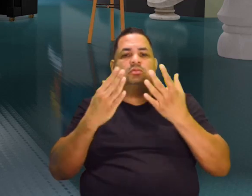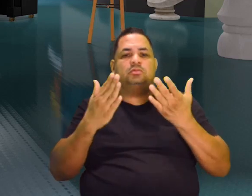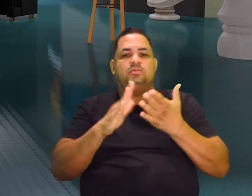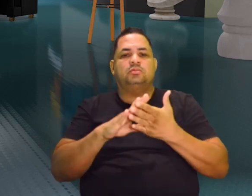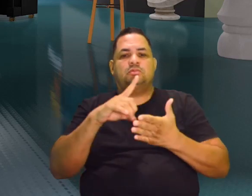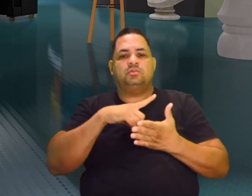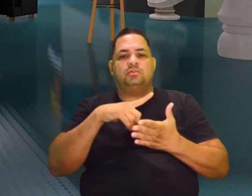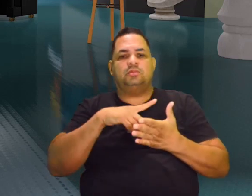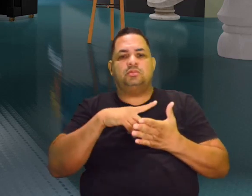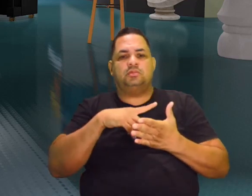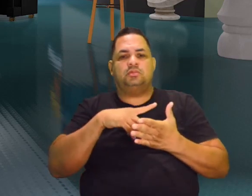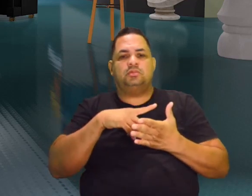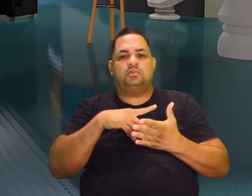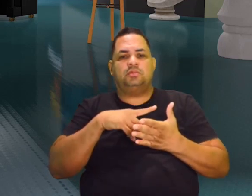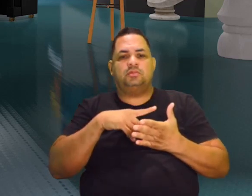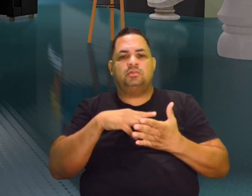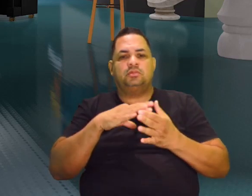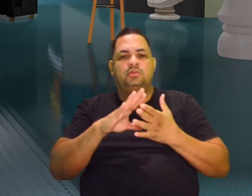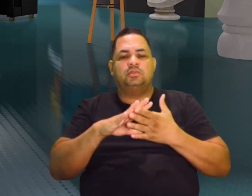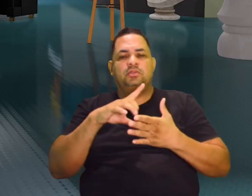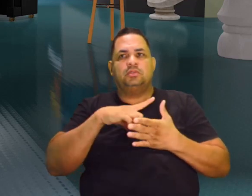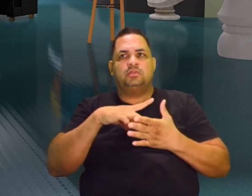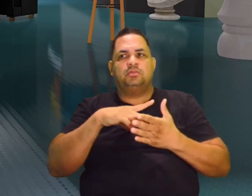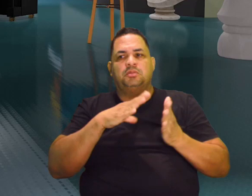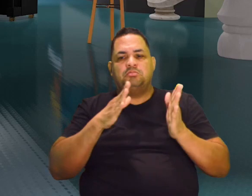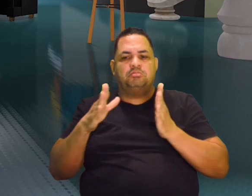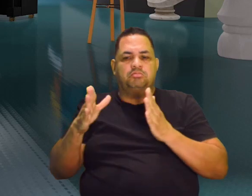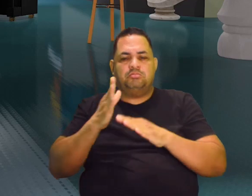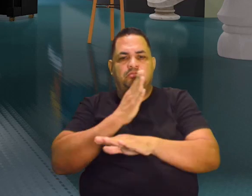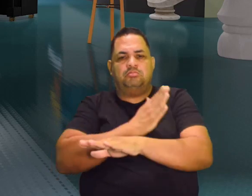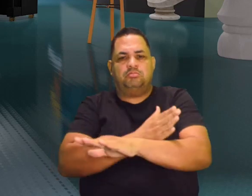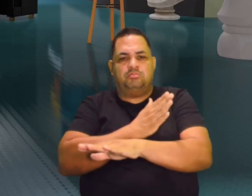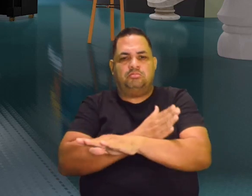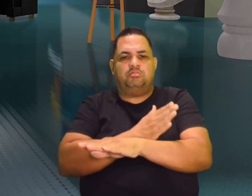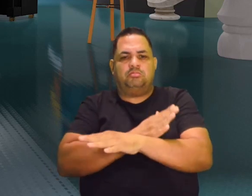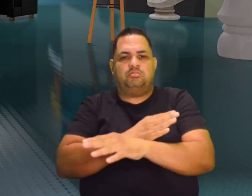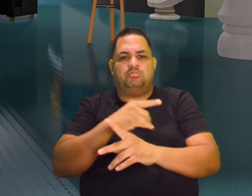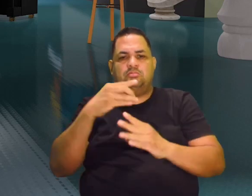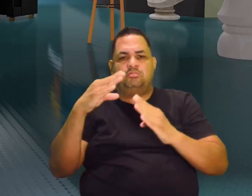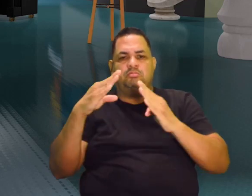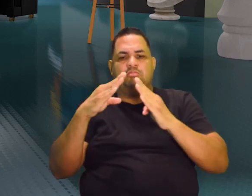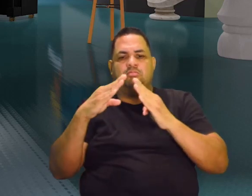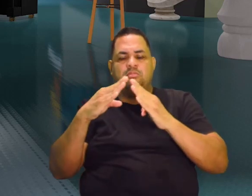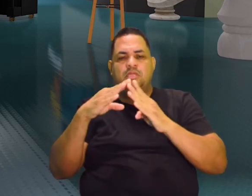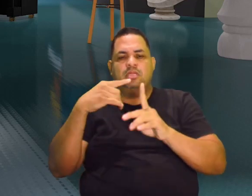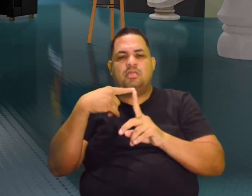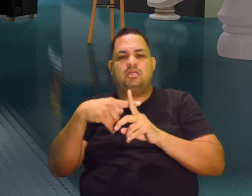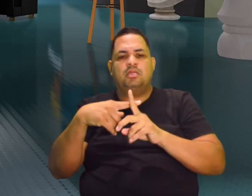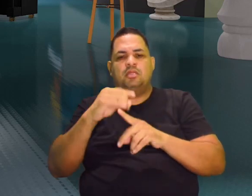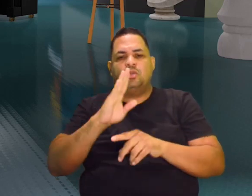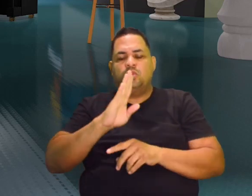antigo e no período medieval, e com a Igreja Romana